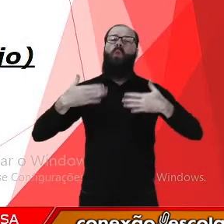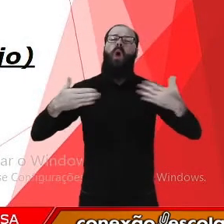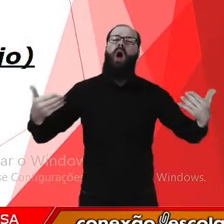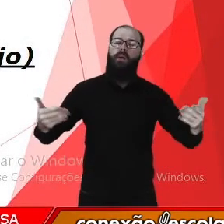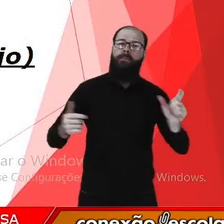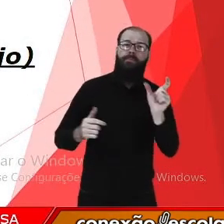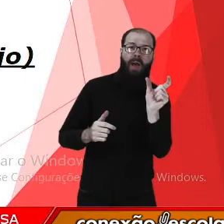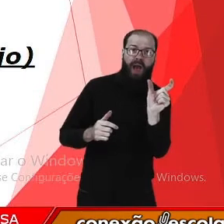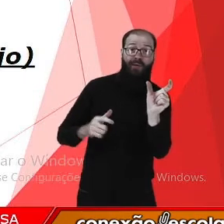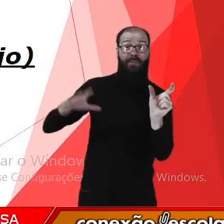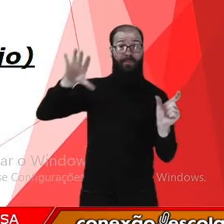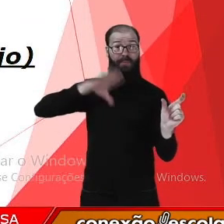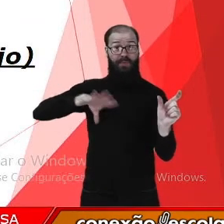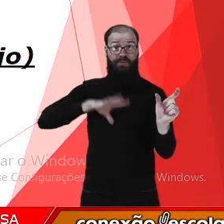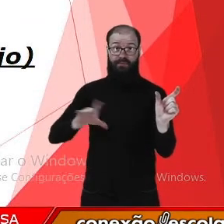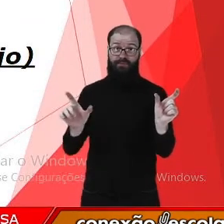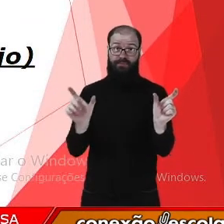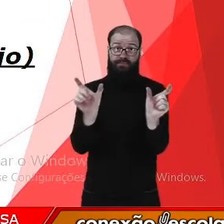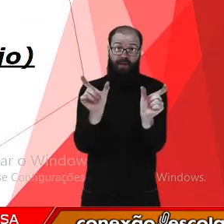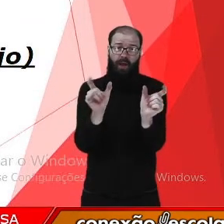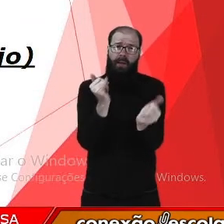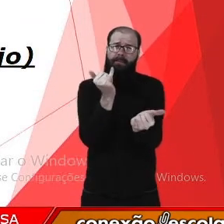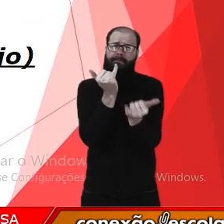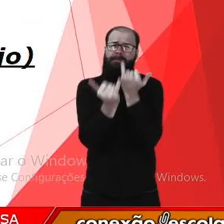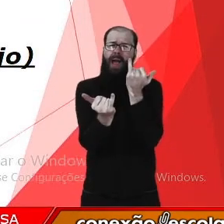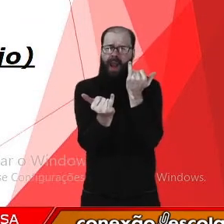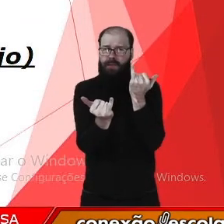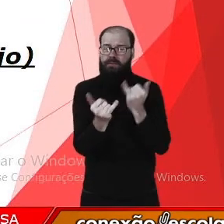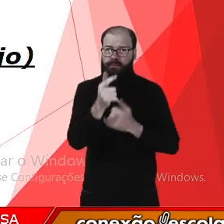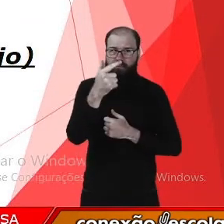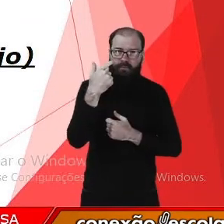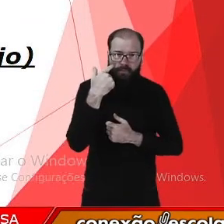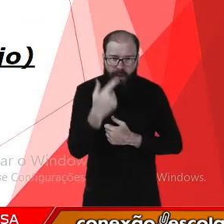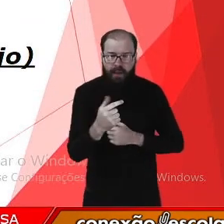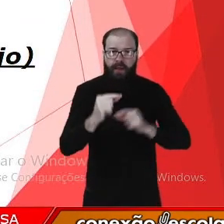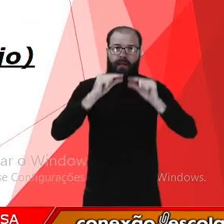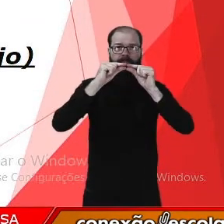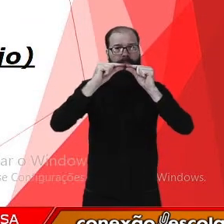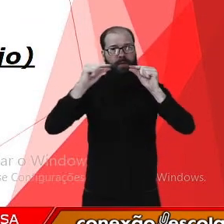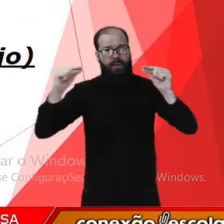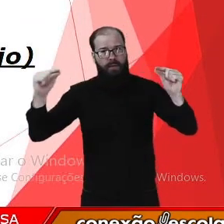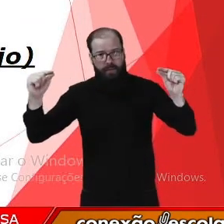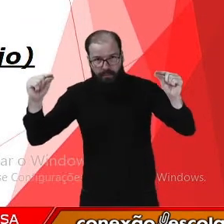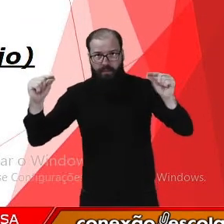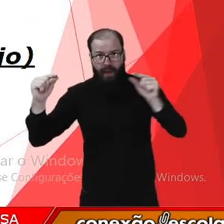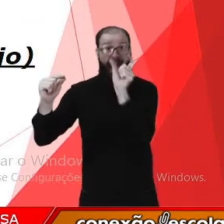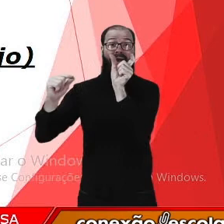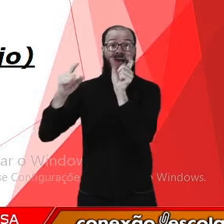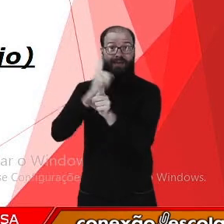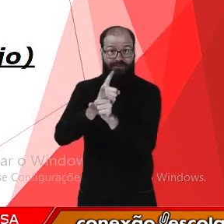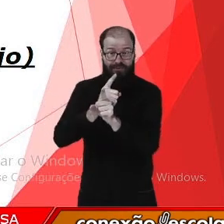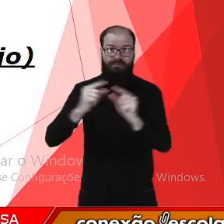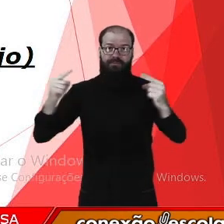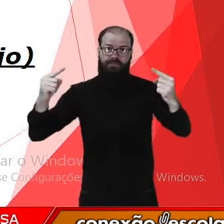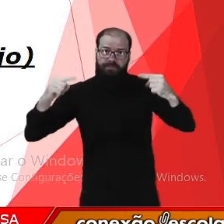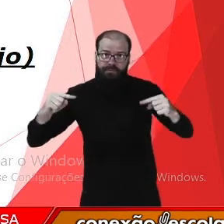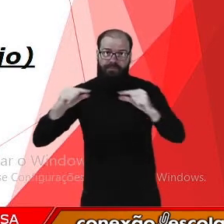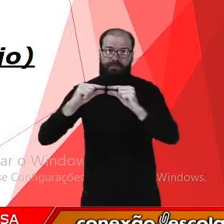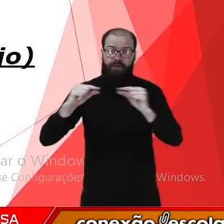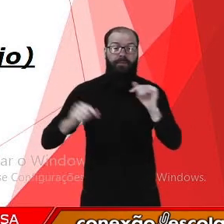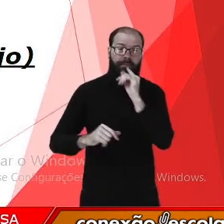se parecem com o português. Olha lá, se você buscar linha por linha, em algum momento você vai encontrar, olha